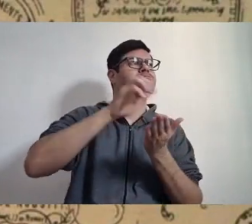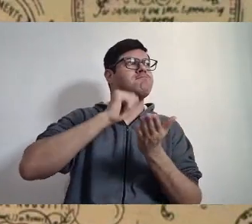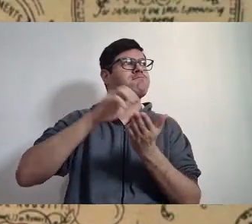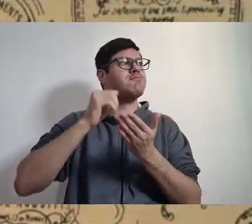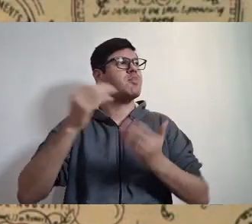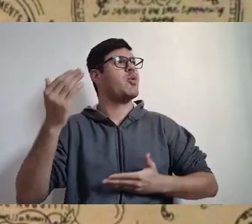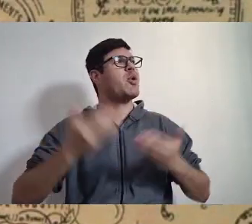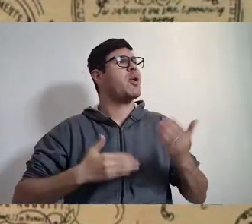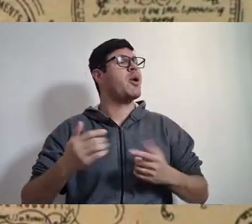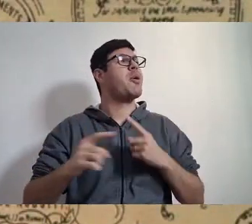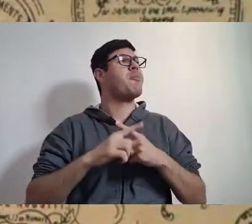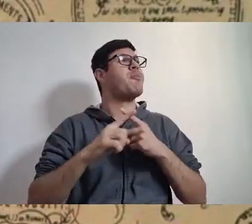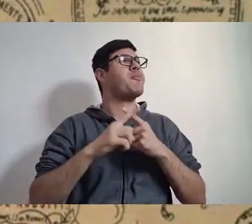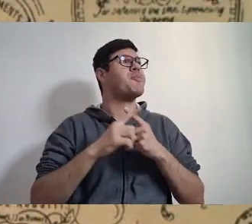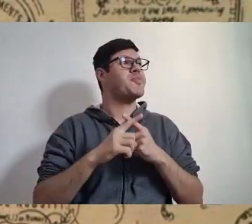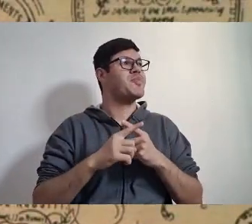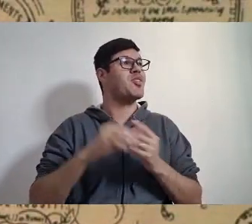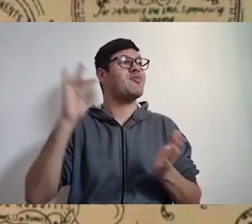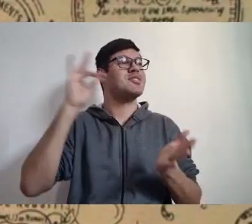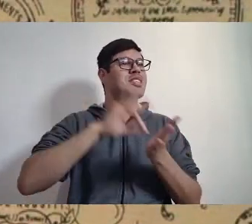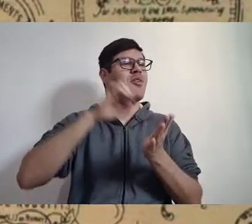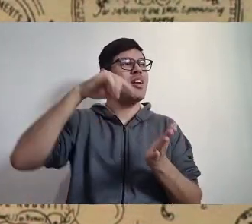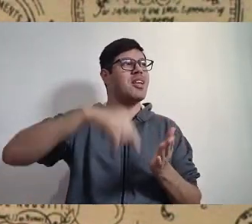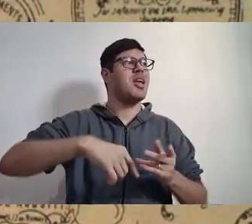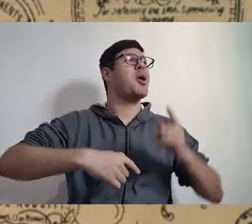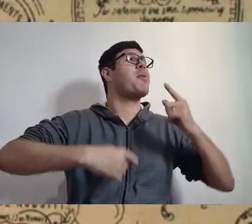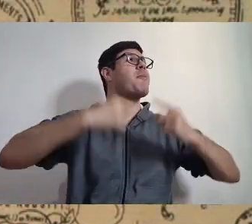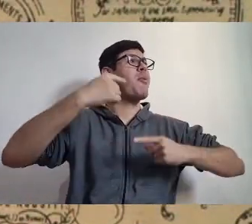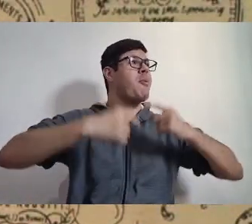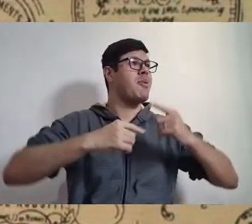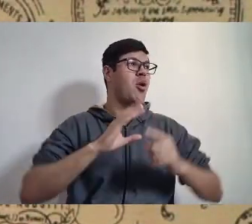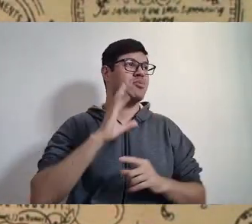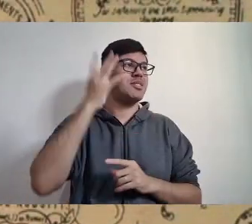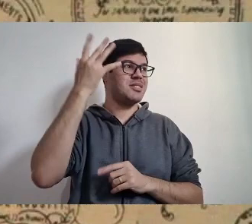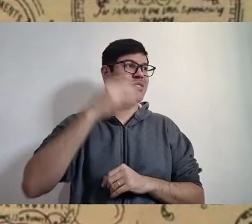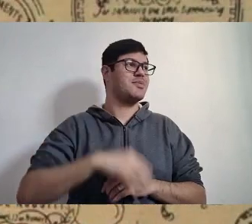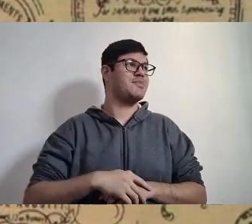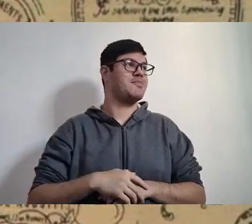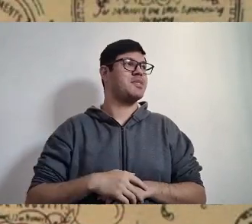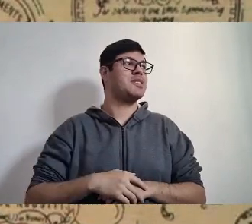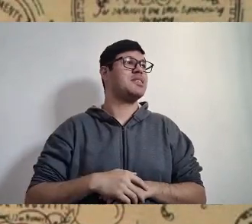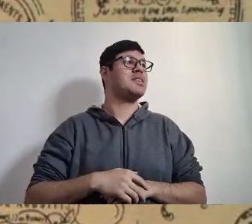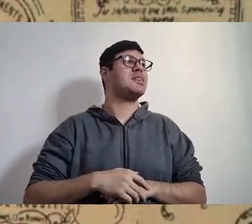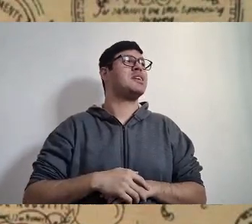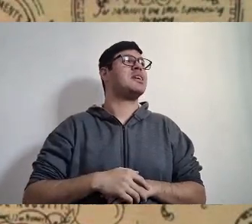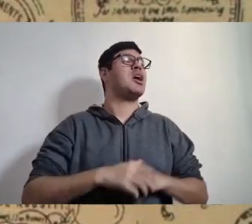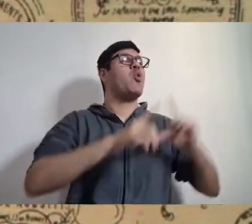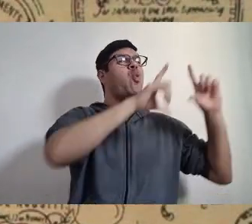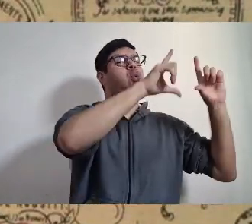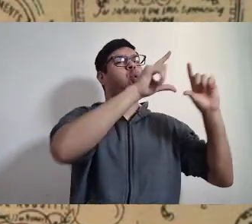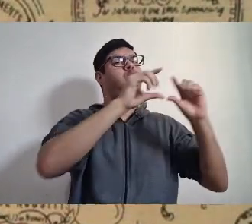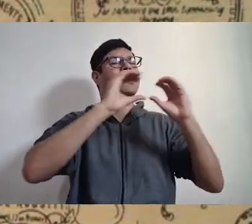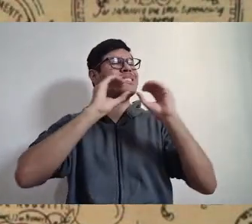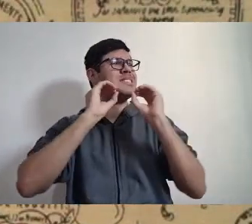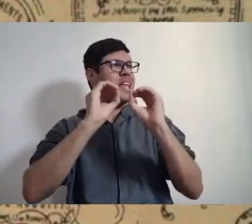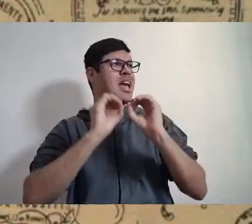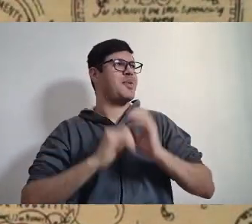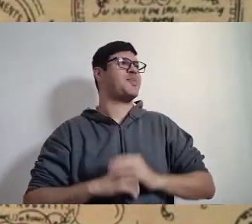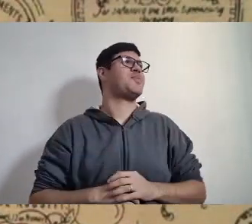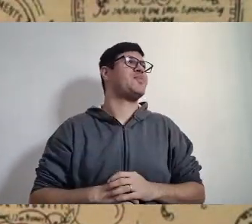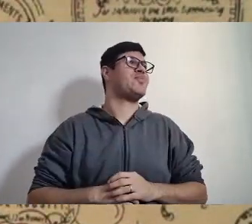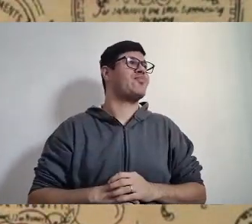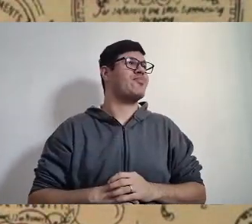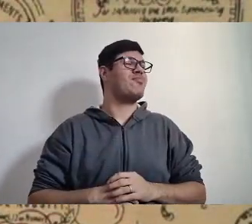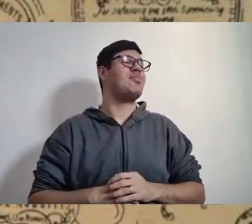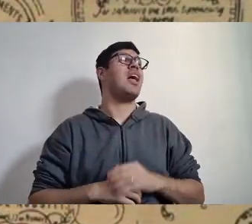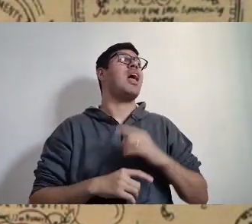ação civil pública que vinha acontecendo. Então, eu preferi zerar tudo. E o pessoal foi enrolando antes, né? Que já tinha antes. Já